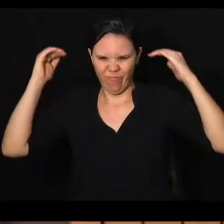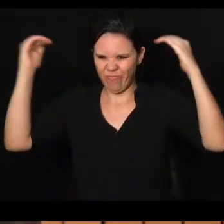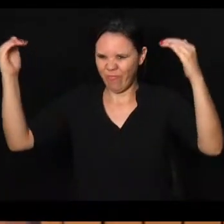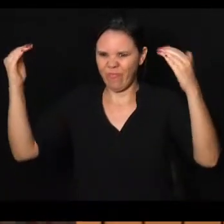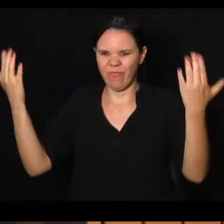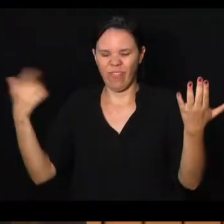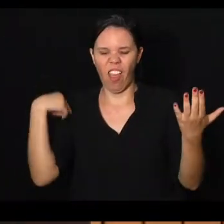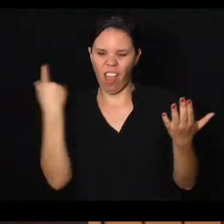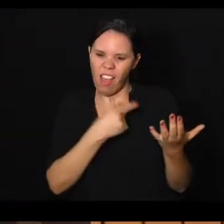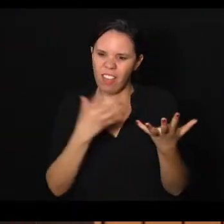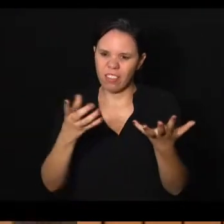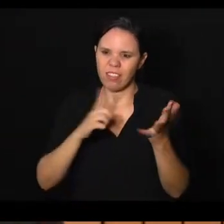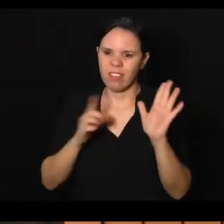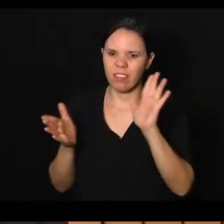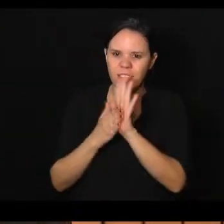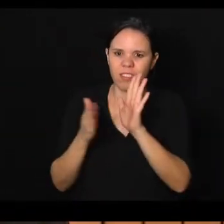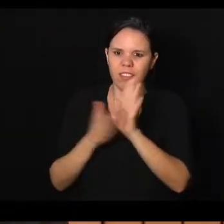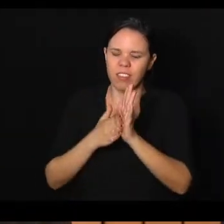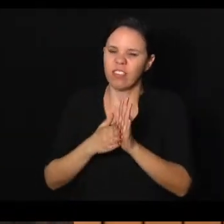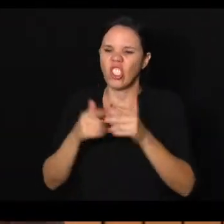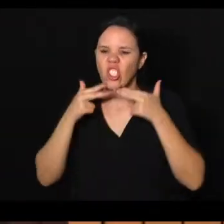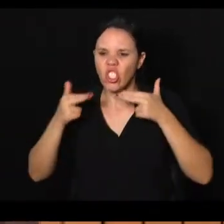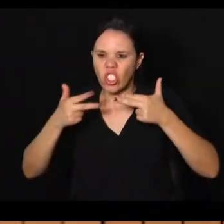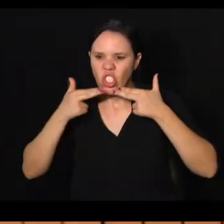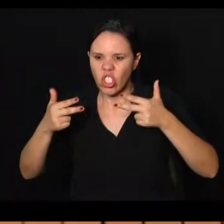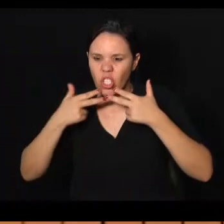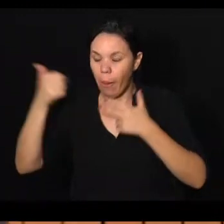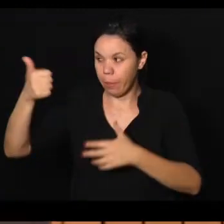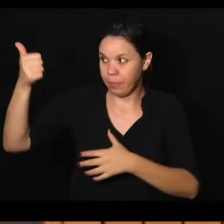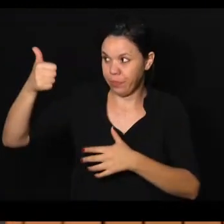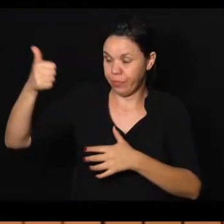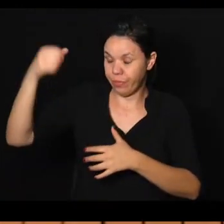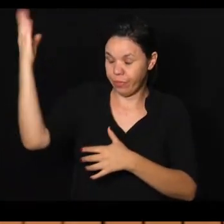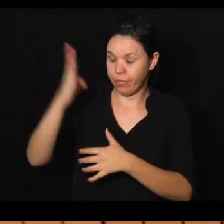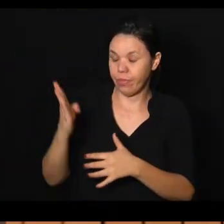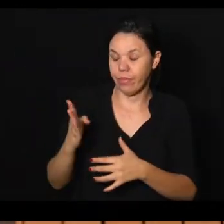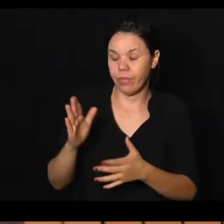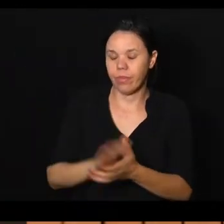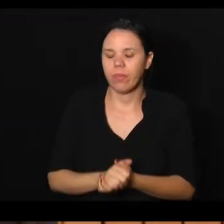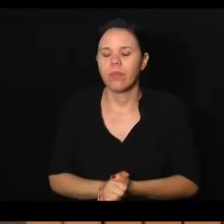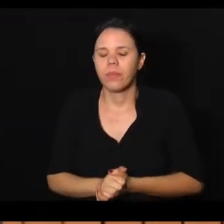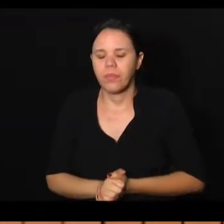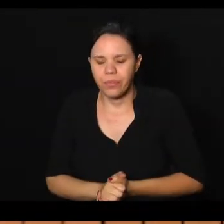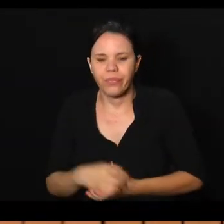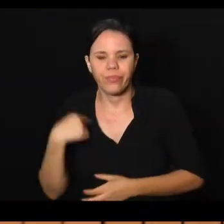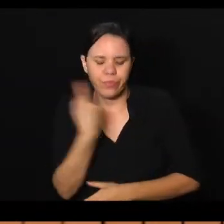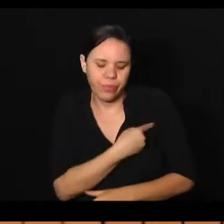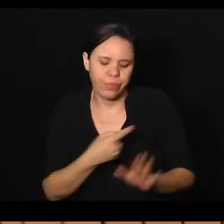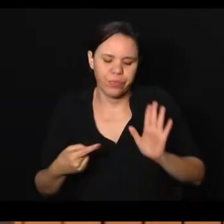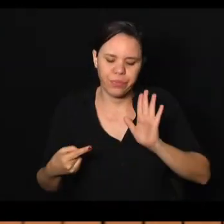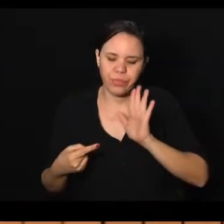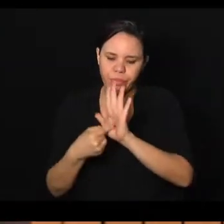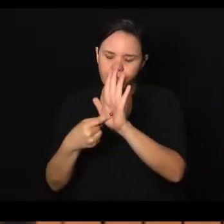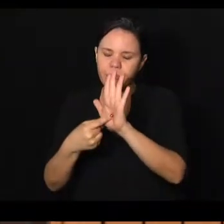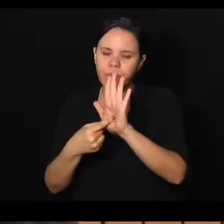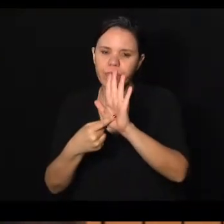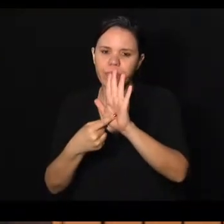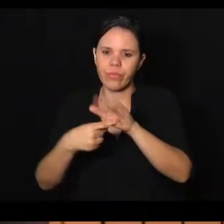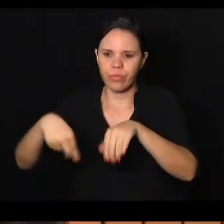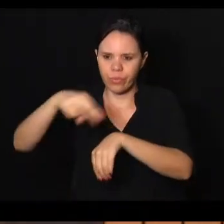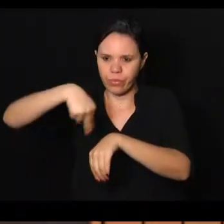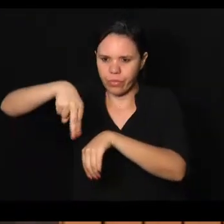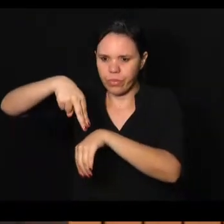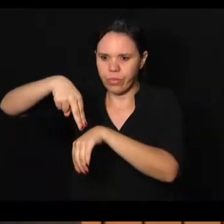com propostas inovadoras. Pela primeira vez no Brasil, nós apresentamos para a nação